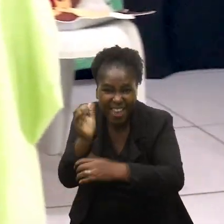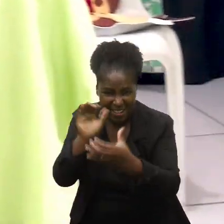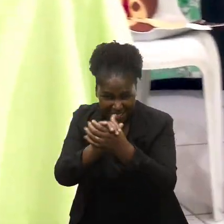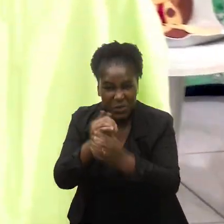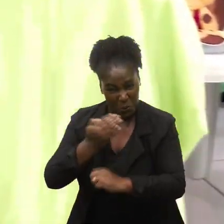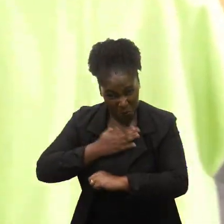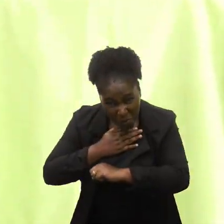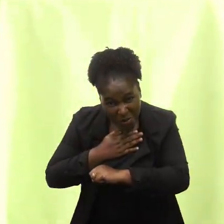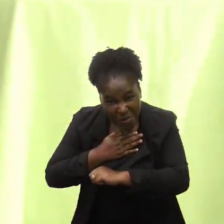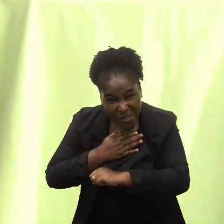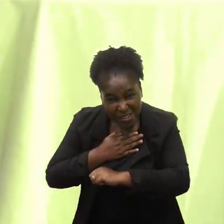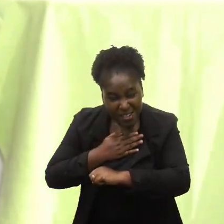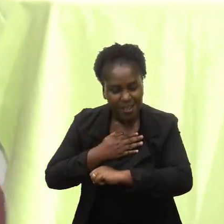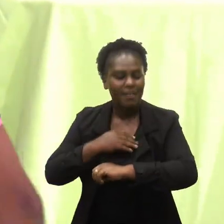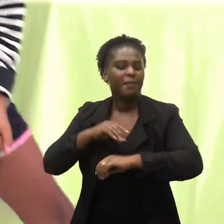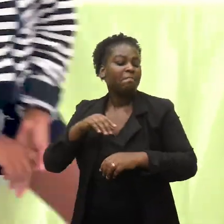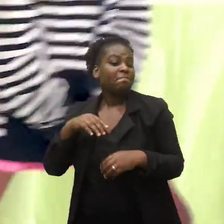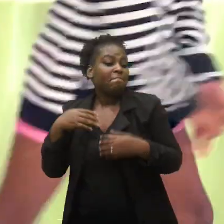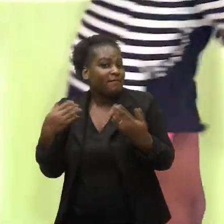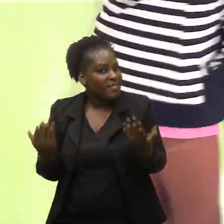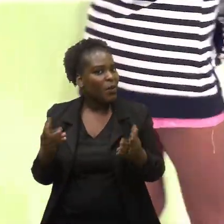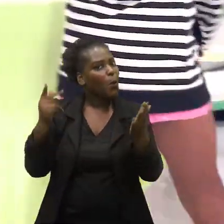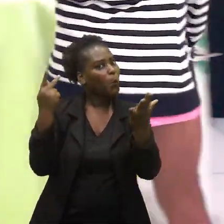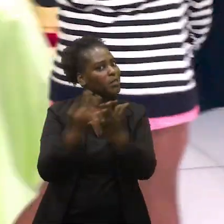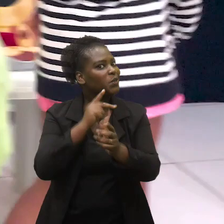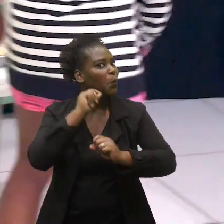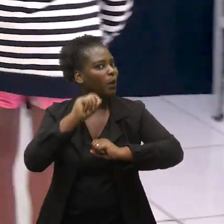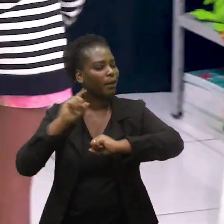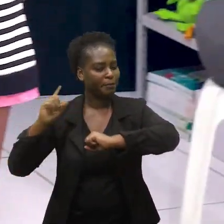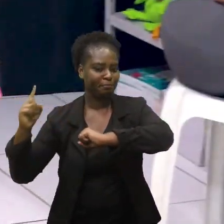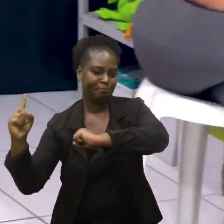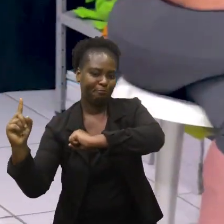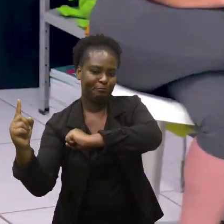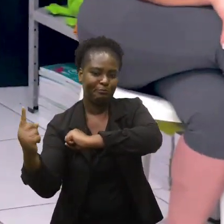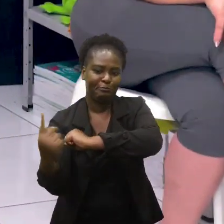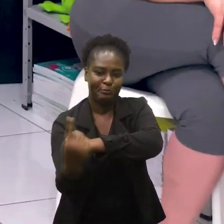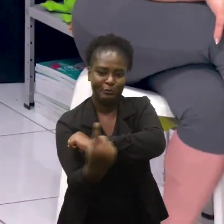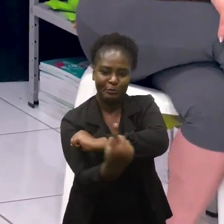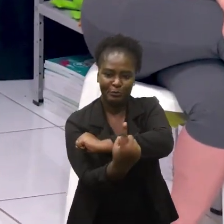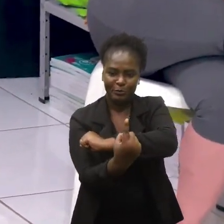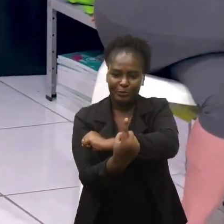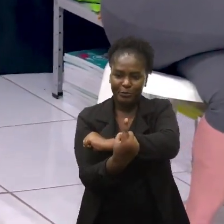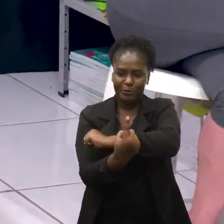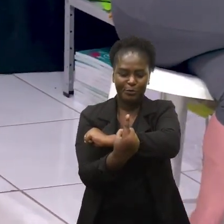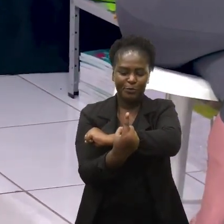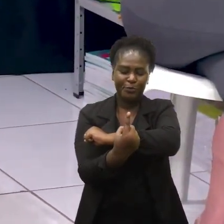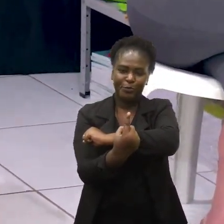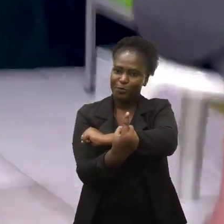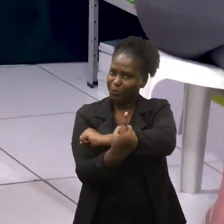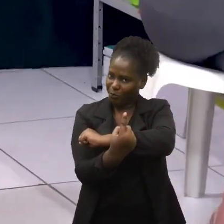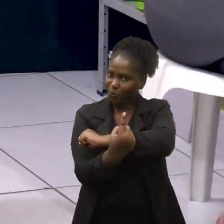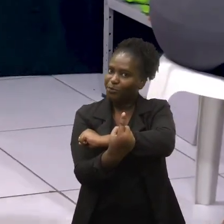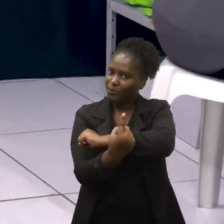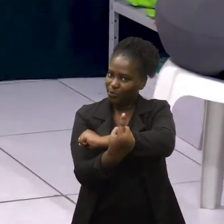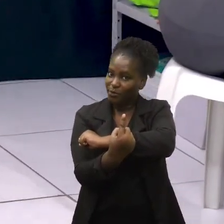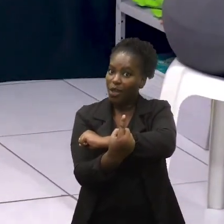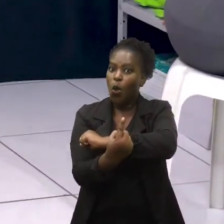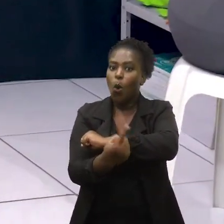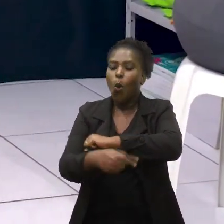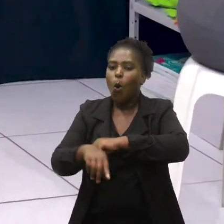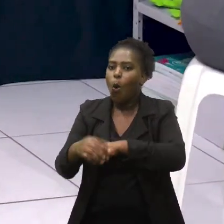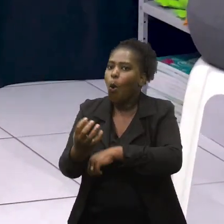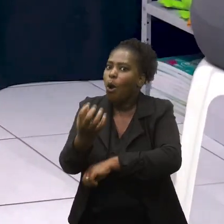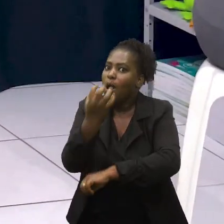caixinha? Aí chegou bem na porta dela um